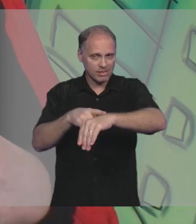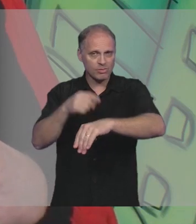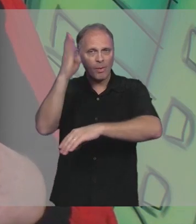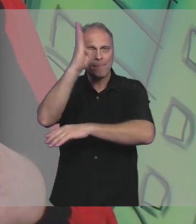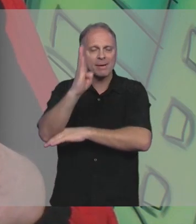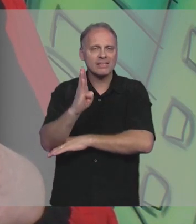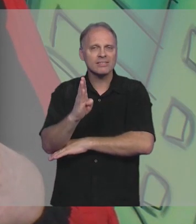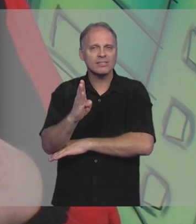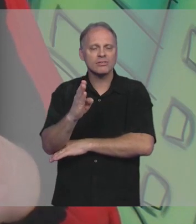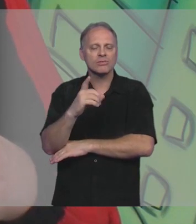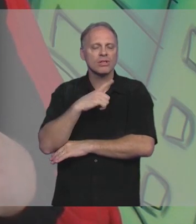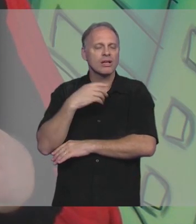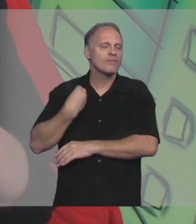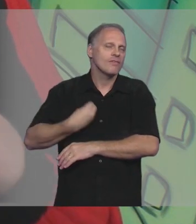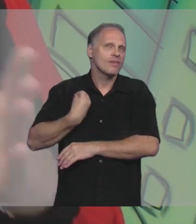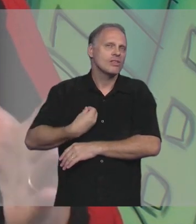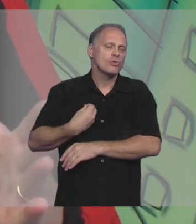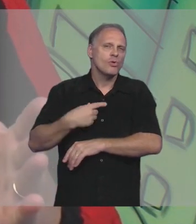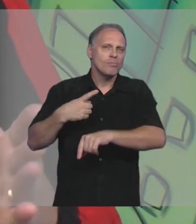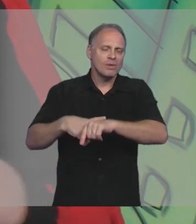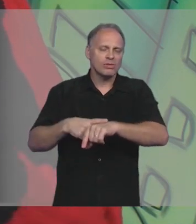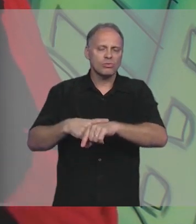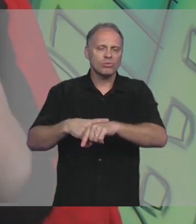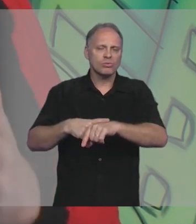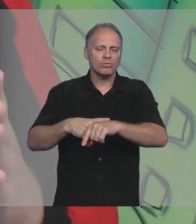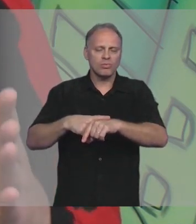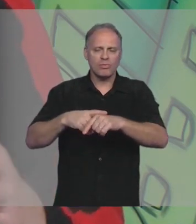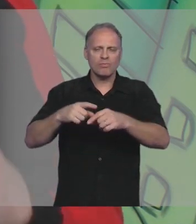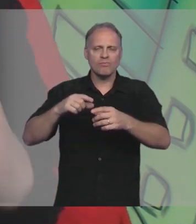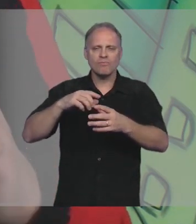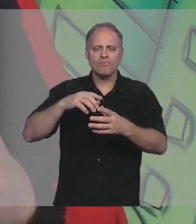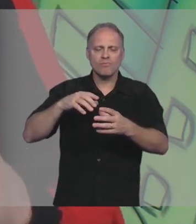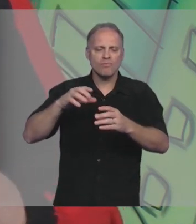vive o que se chama o bônus demográfico, o